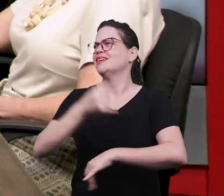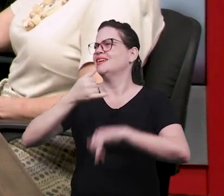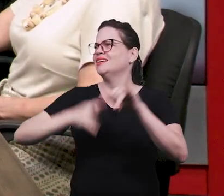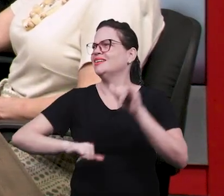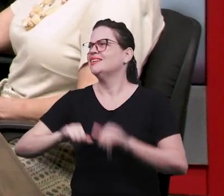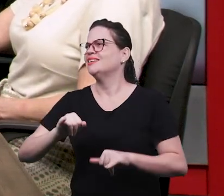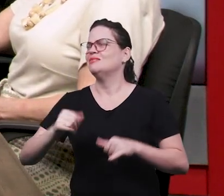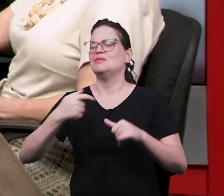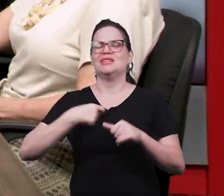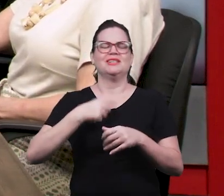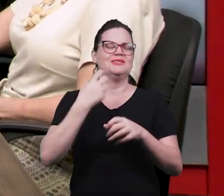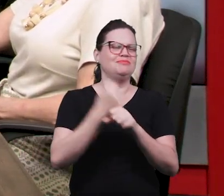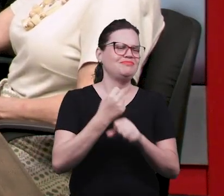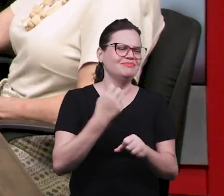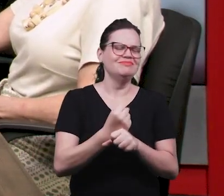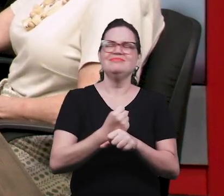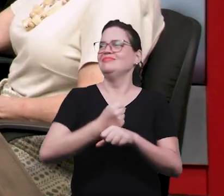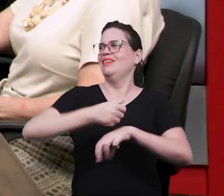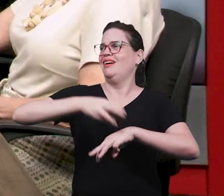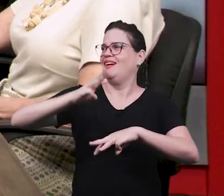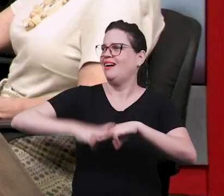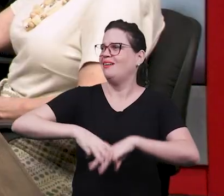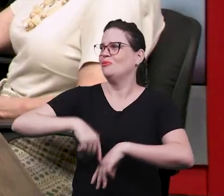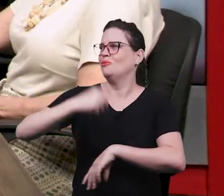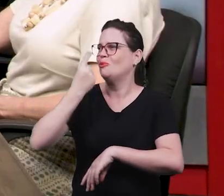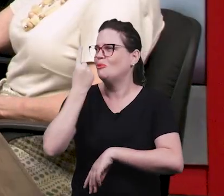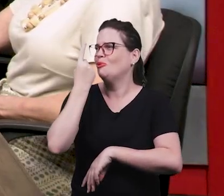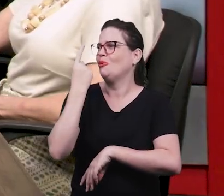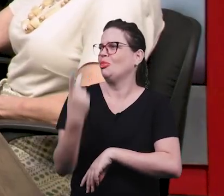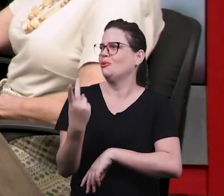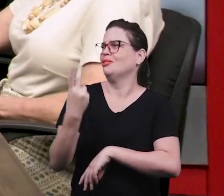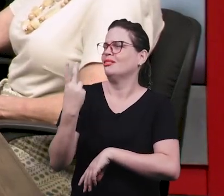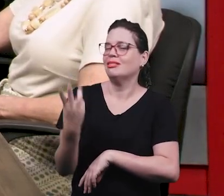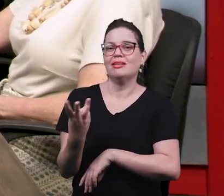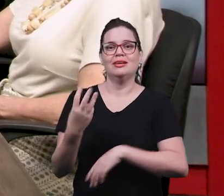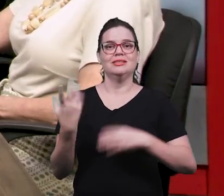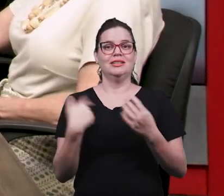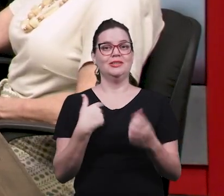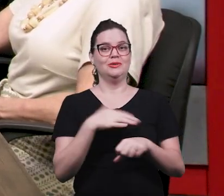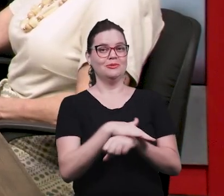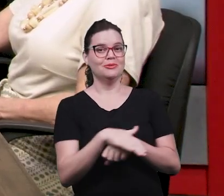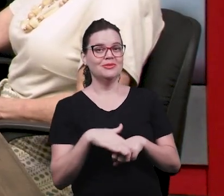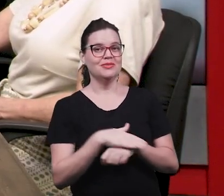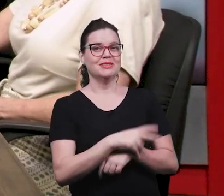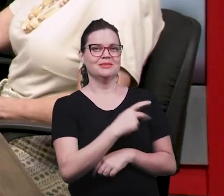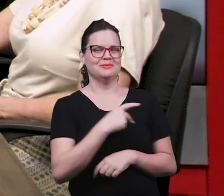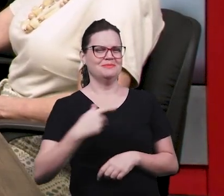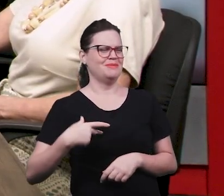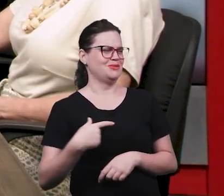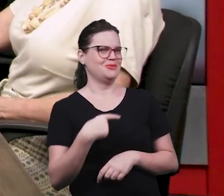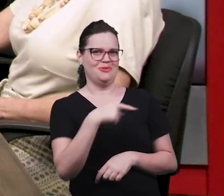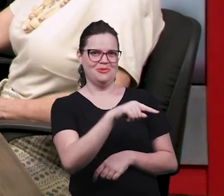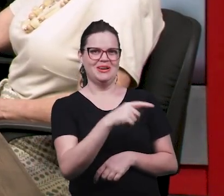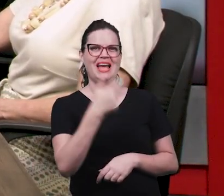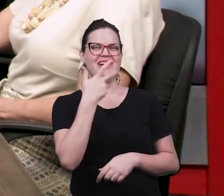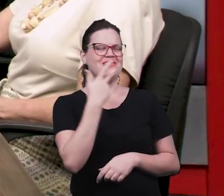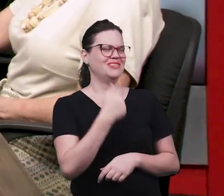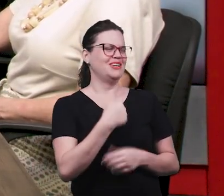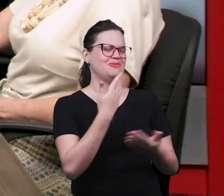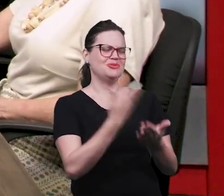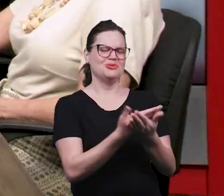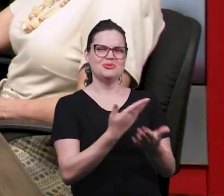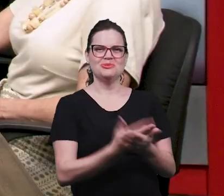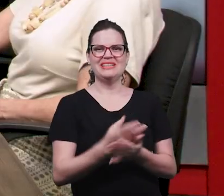estudando cálculo 1, cálculo 2, cálculo 3. Estava conversando com o pastor Tiago. Eu estudei